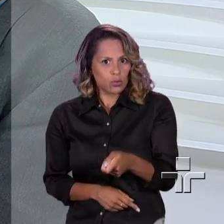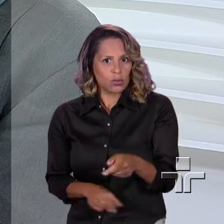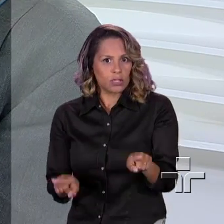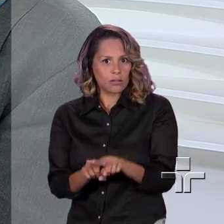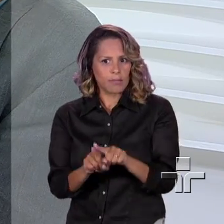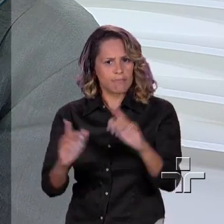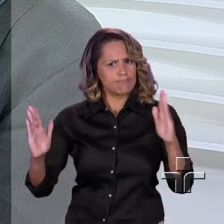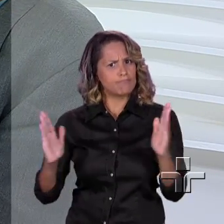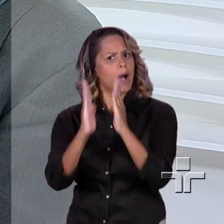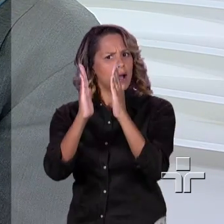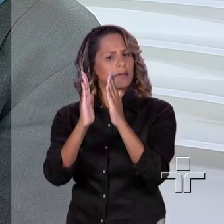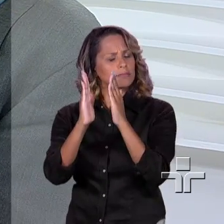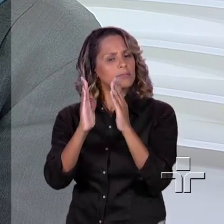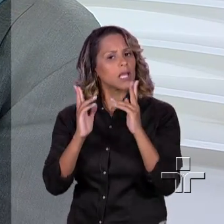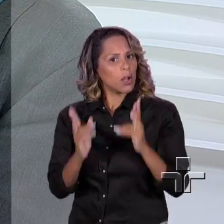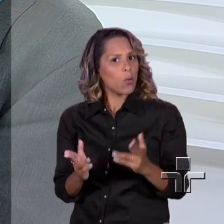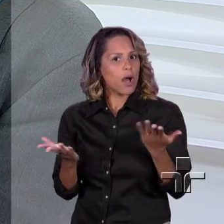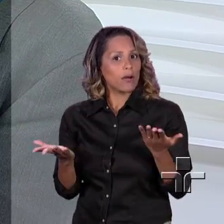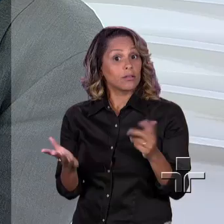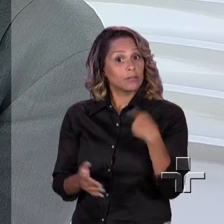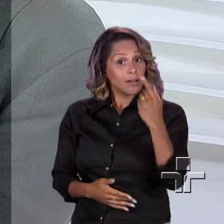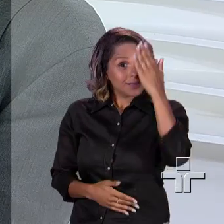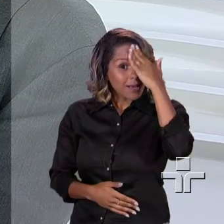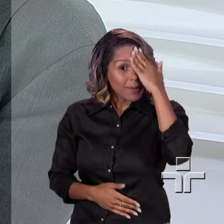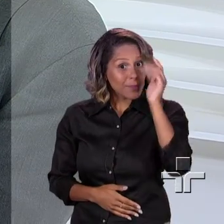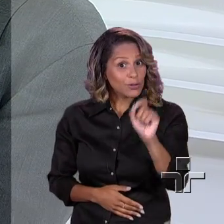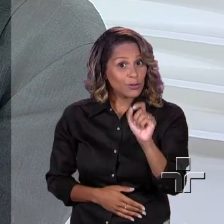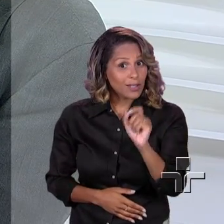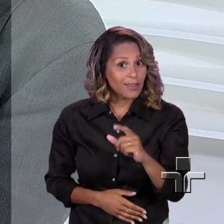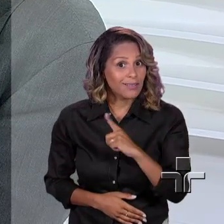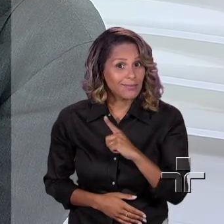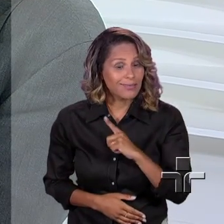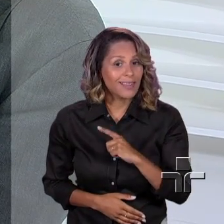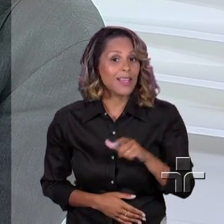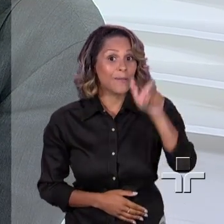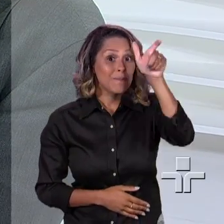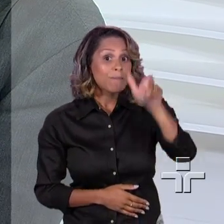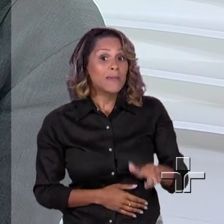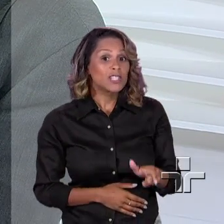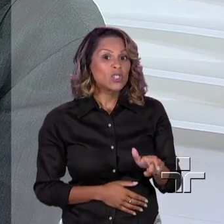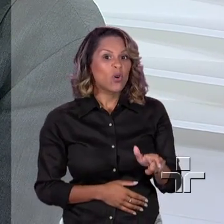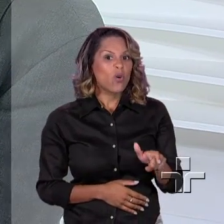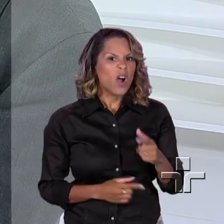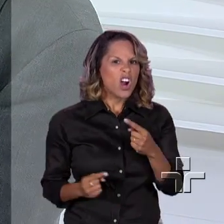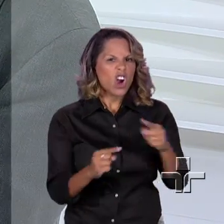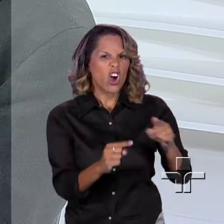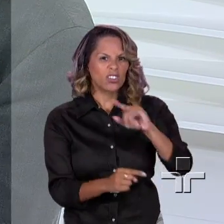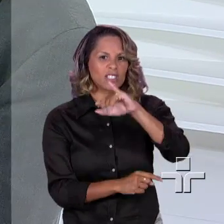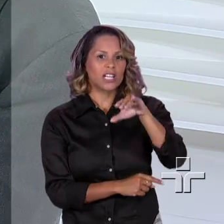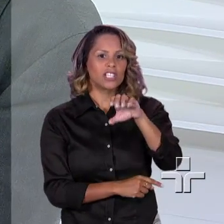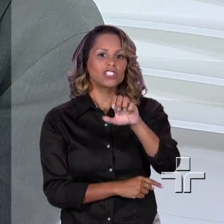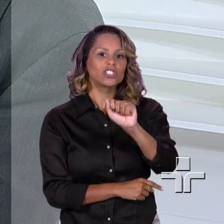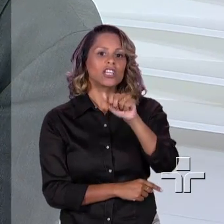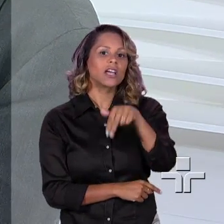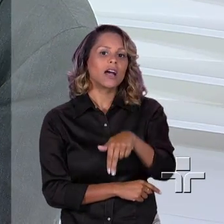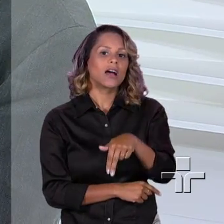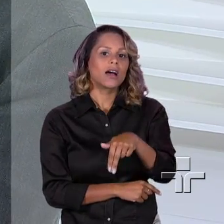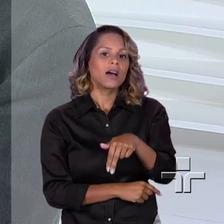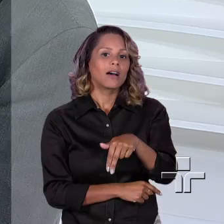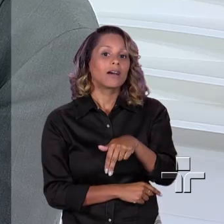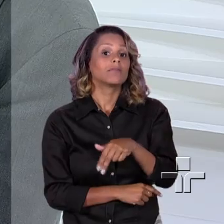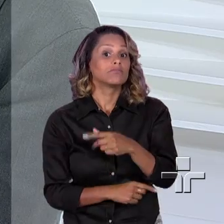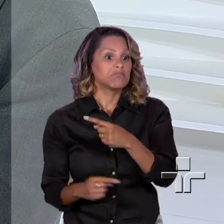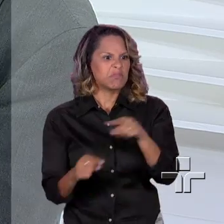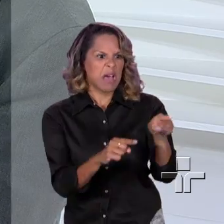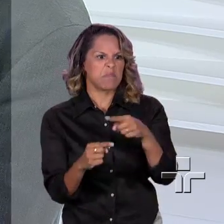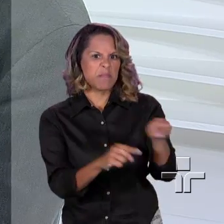frontal. E sabemos quem é a pessoa que mais ataca, o Jean Willis, no Congresso, e pensamos nos valores dessa